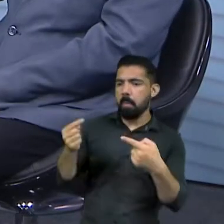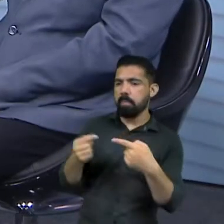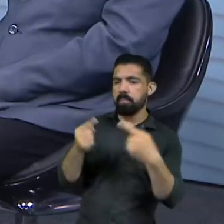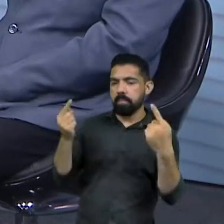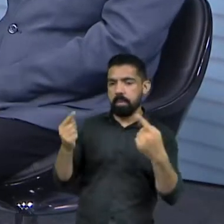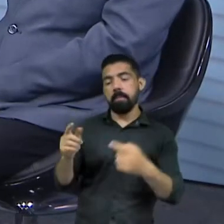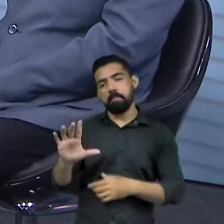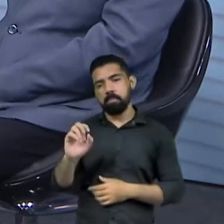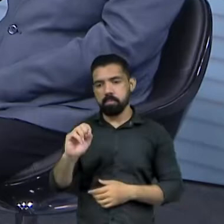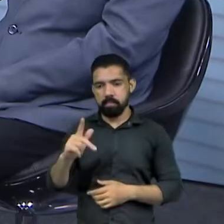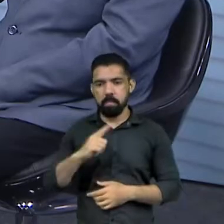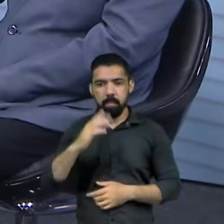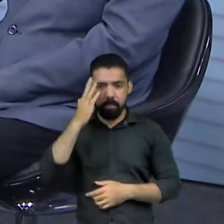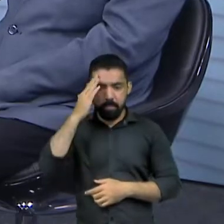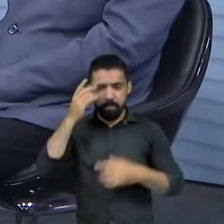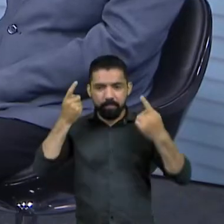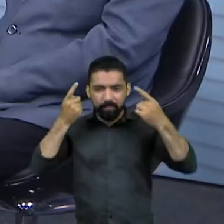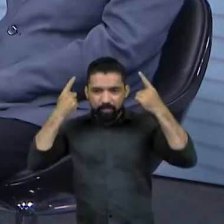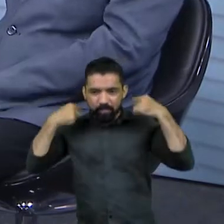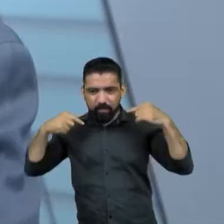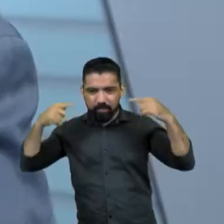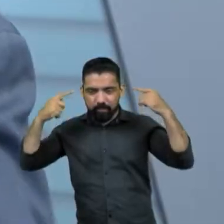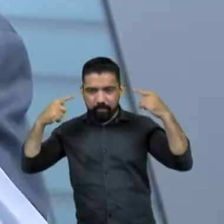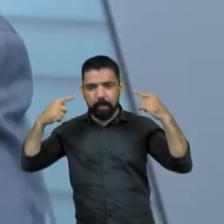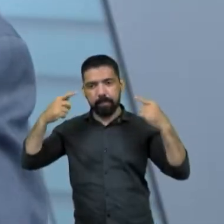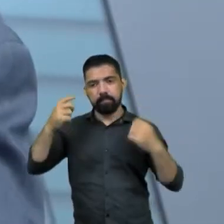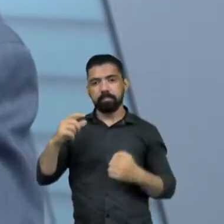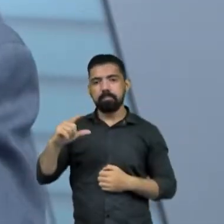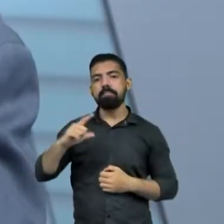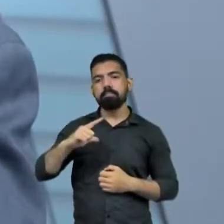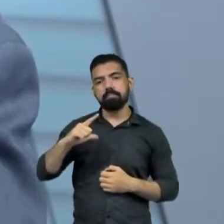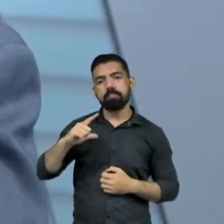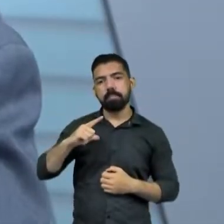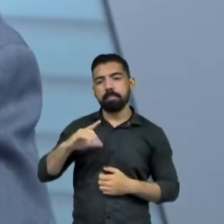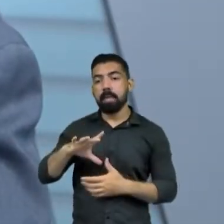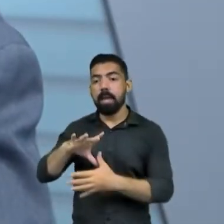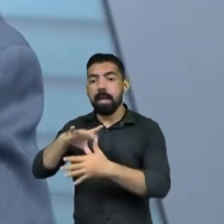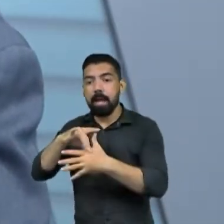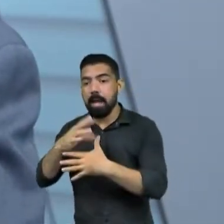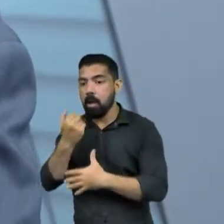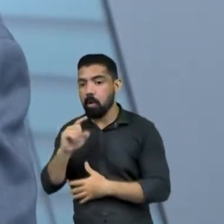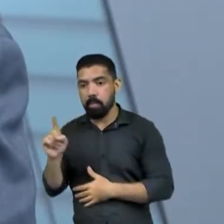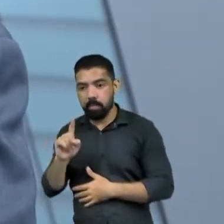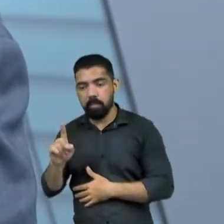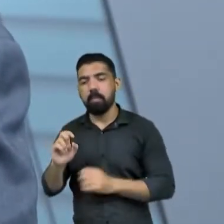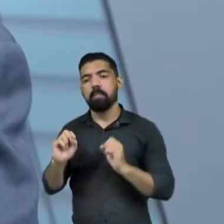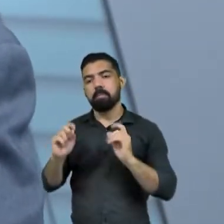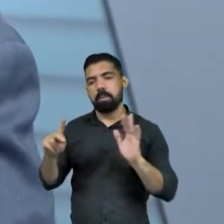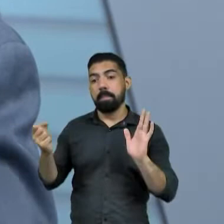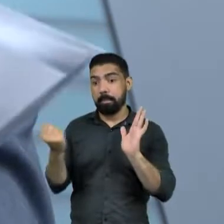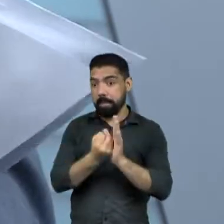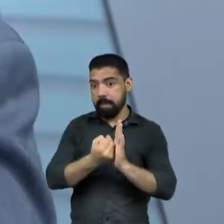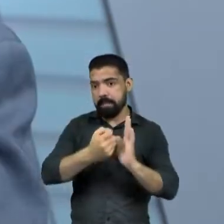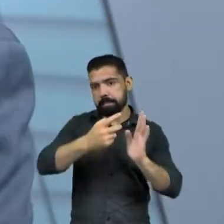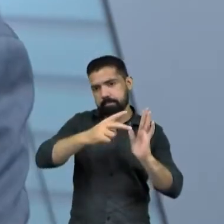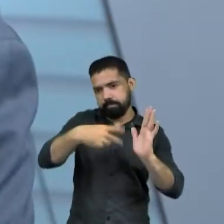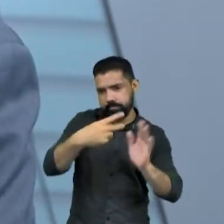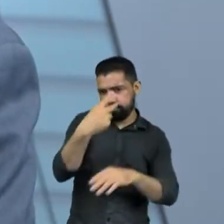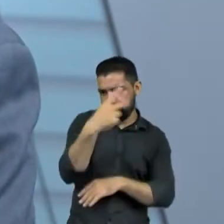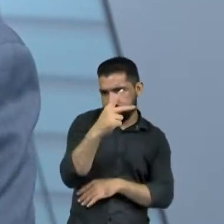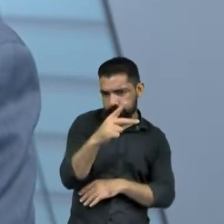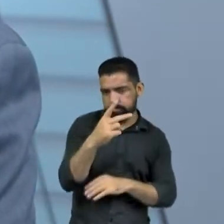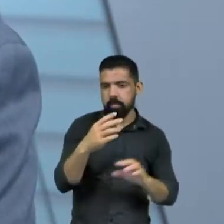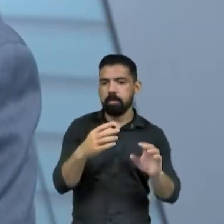cordeiro né quer dizer não comer carne vá lá tem uma simbologia né que é muito do catolicismo do catolicismo a igreja